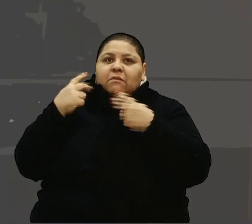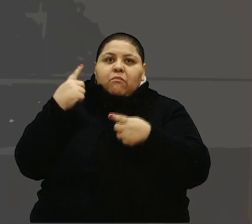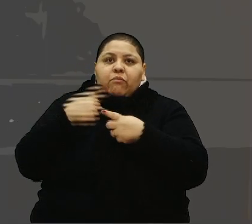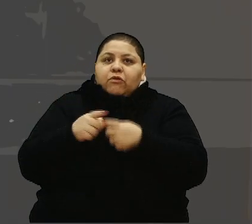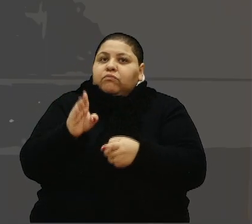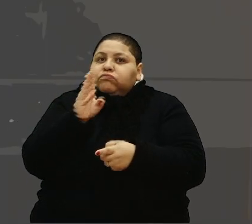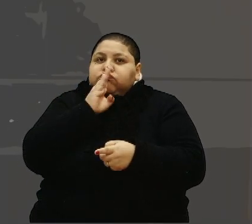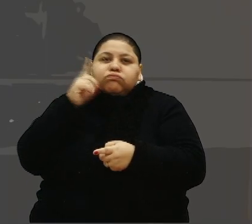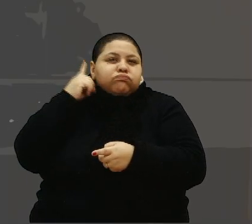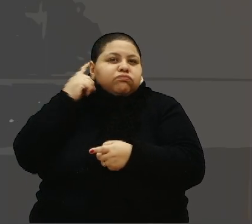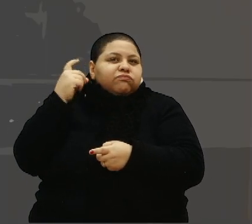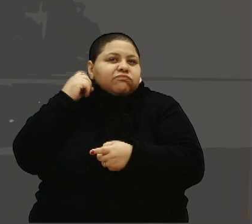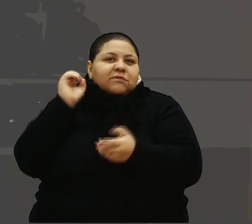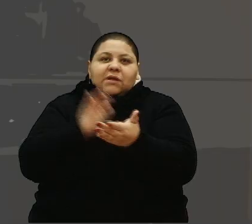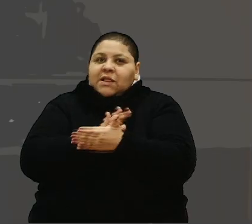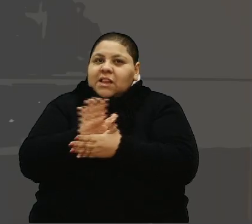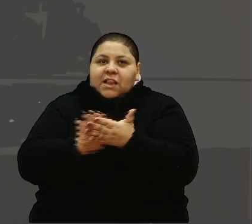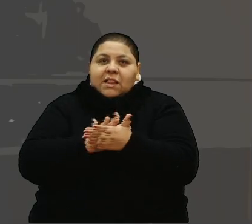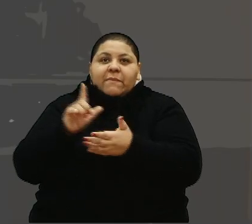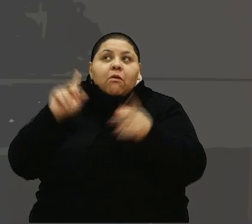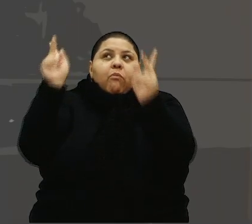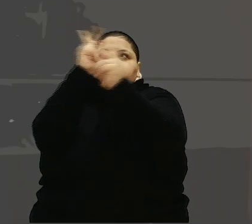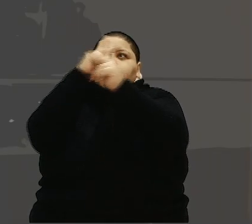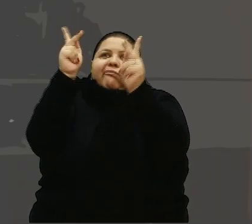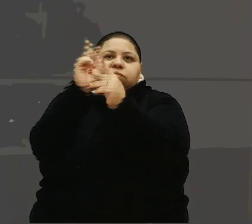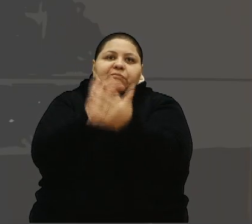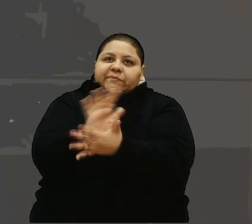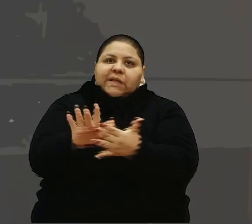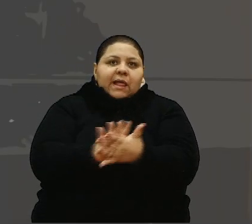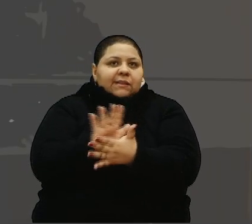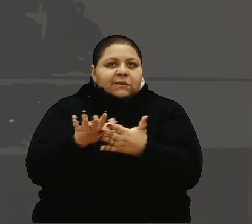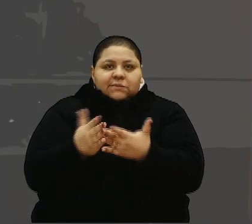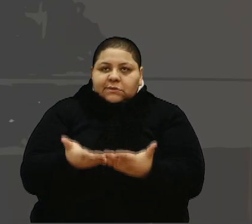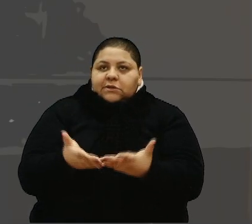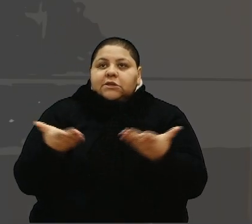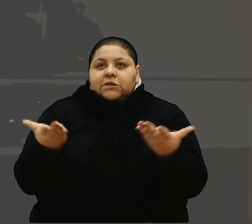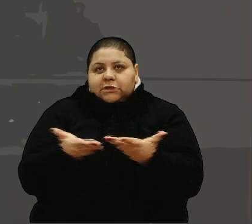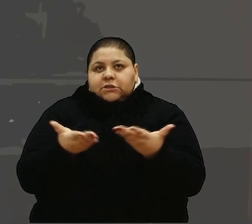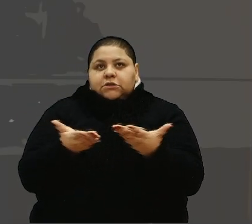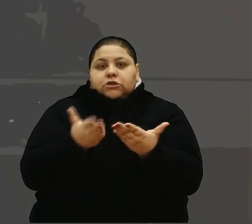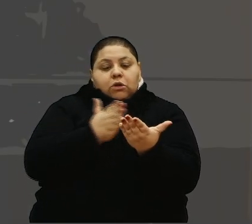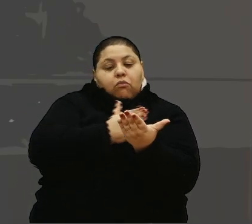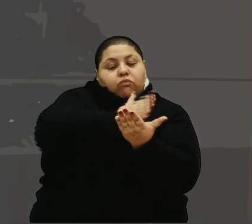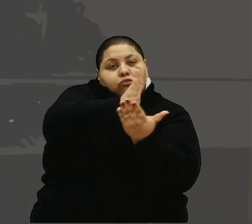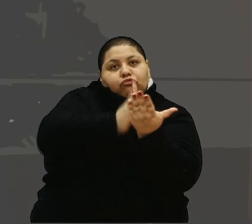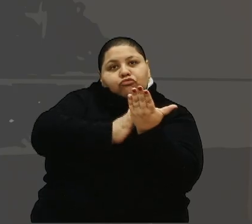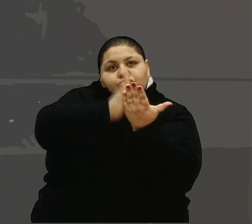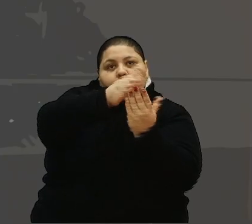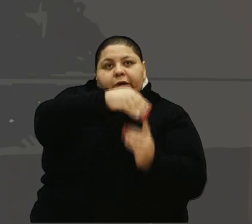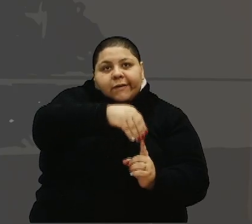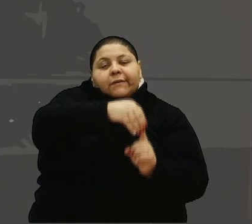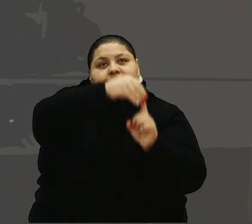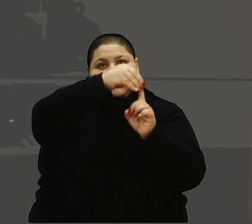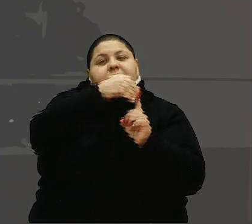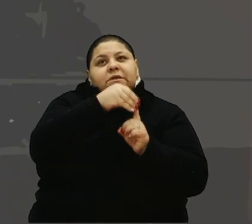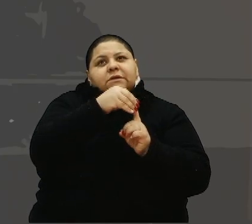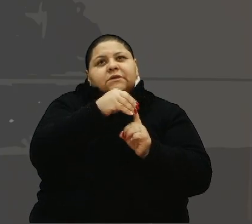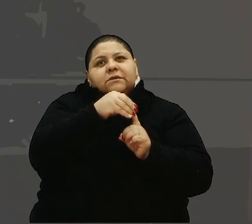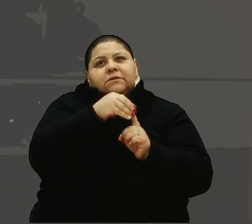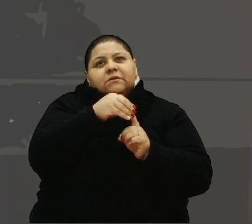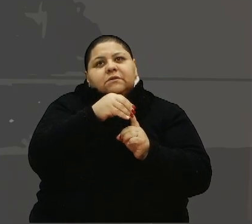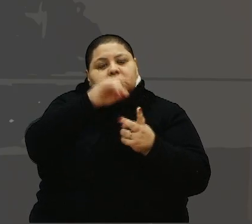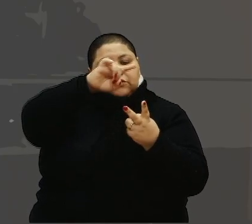Sem barulho nenhum e sem poluição, né? Então, os dois eixos principais ali, com